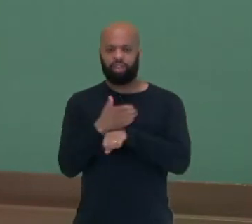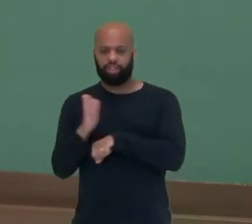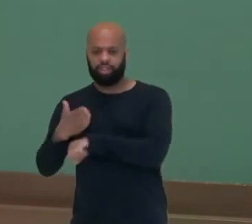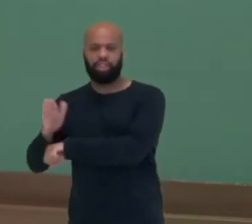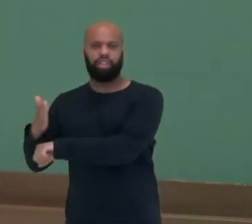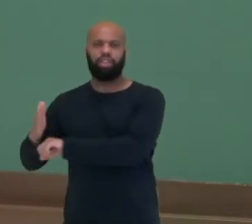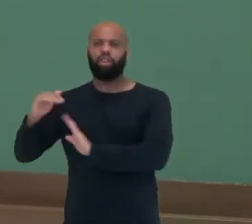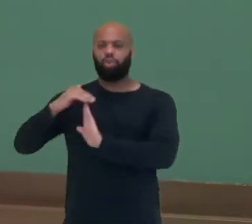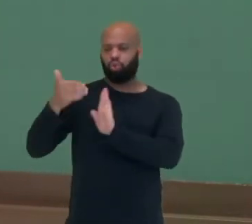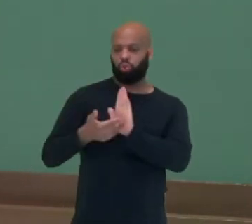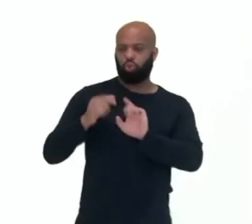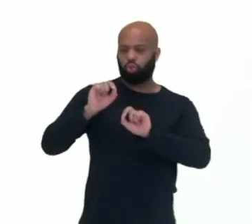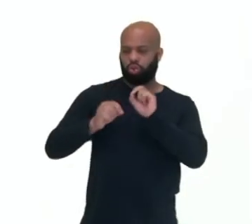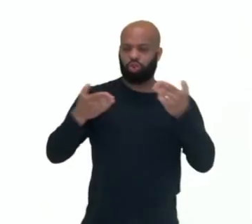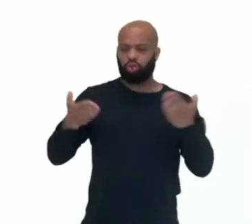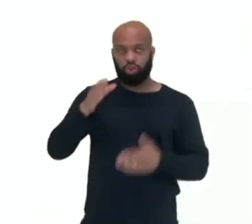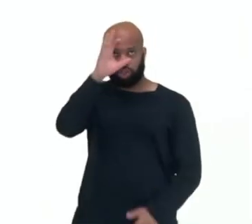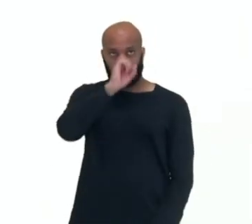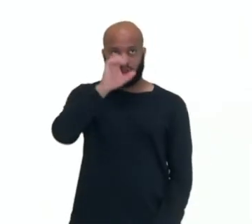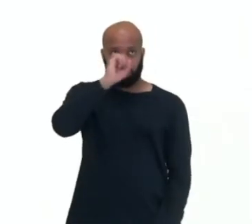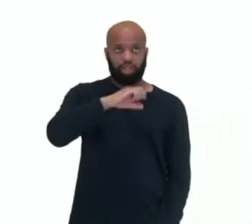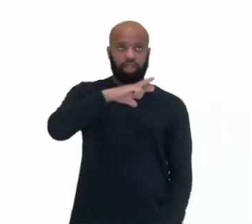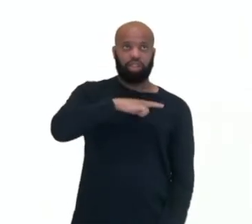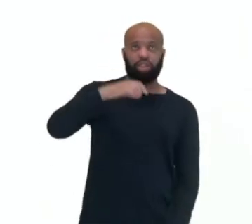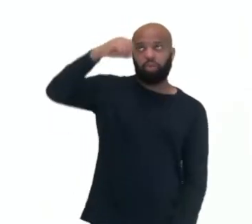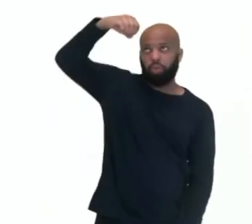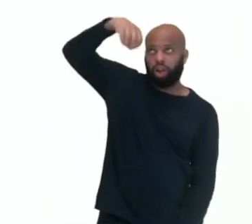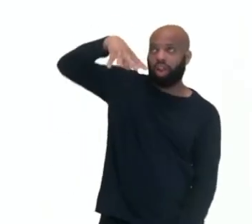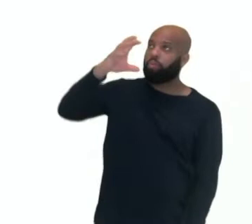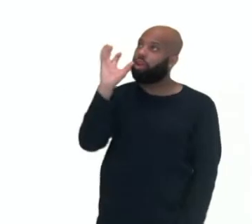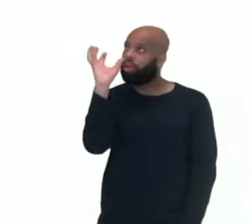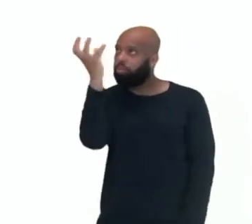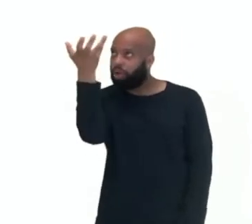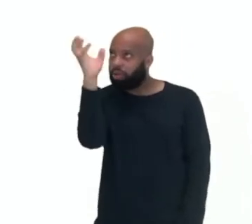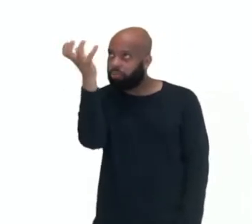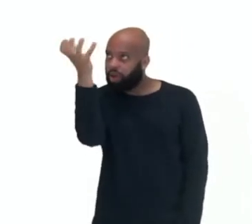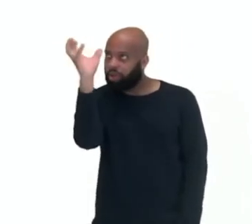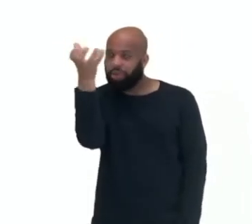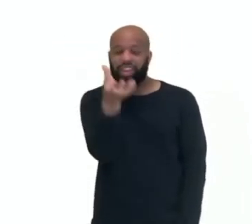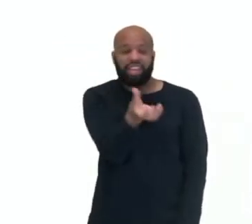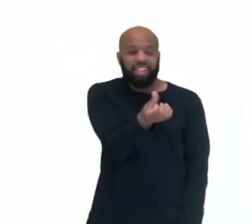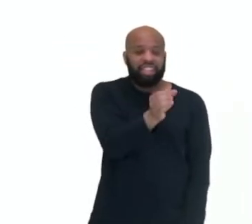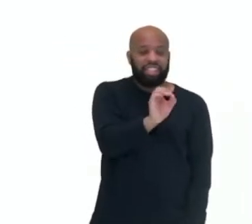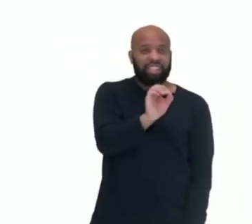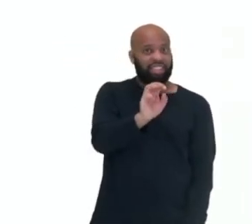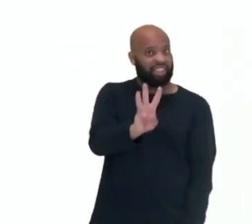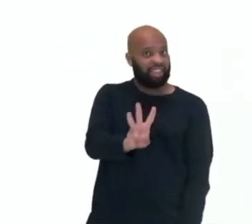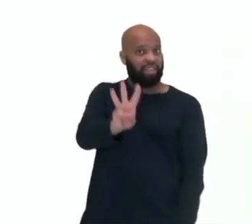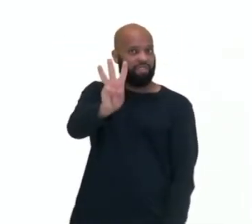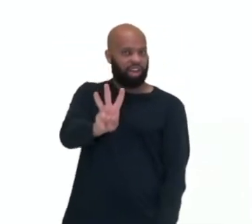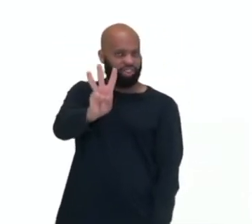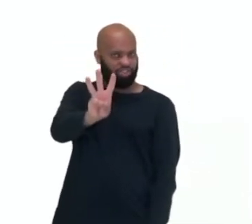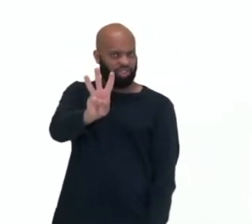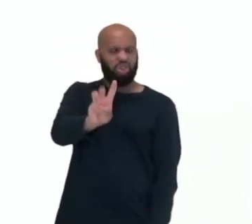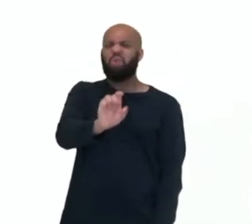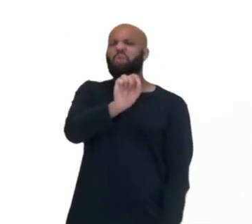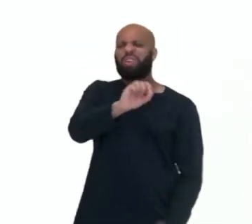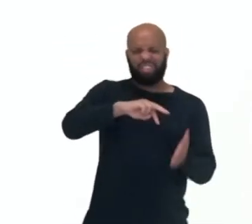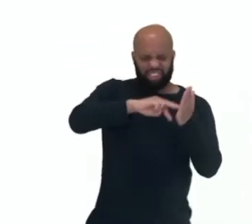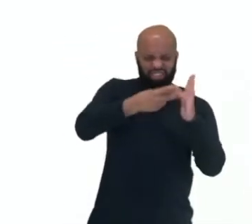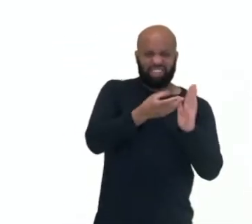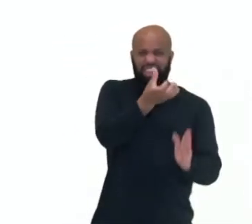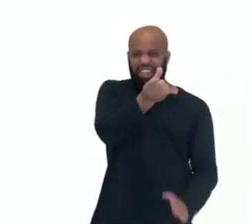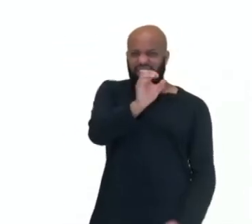tudo que a gente aprendeu até agora? Uma lâmpada incandescente de 60 watts. O que será que é 60